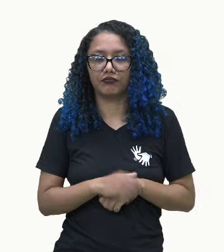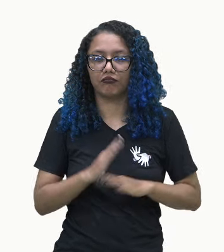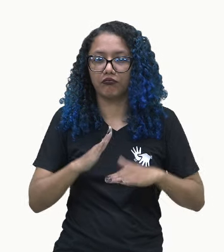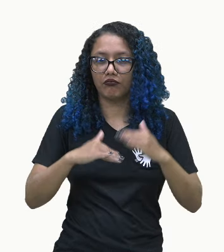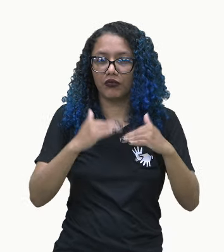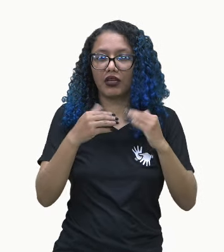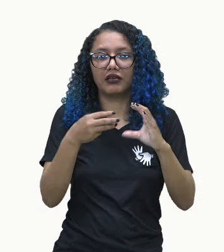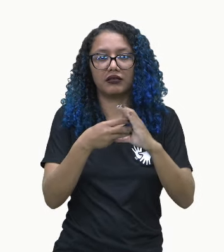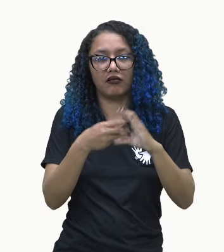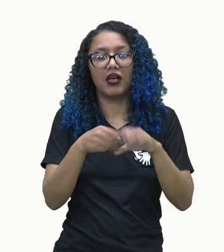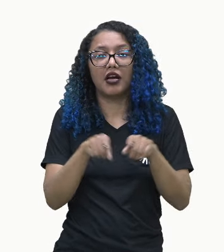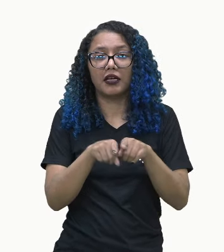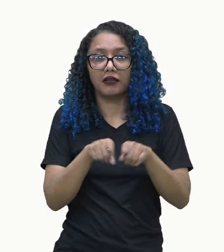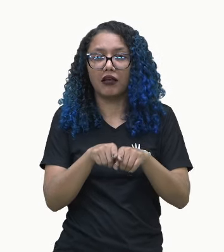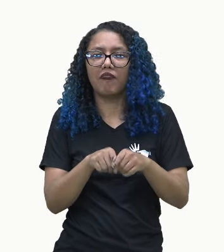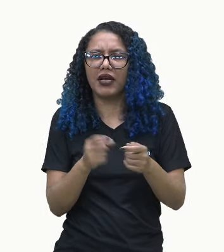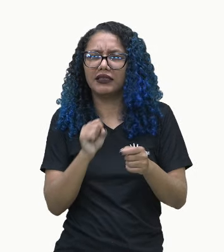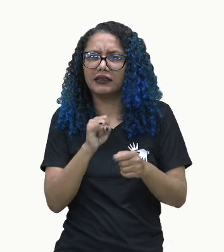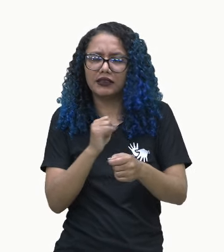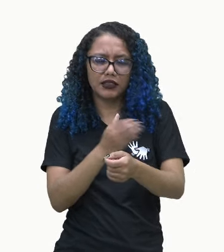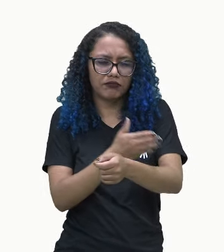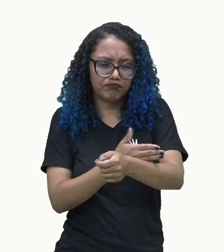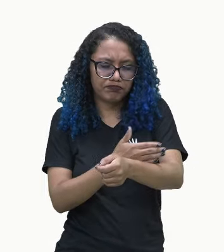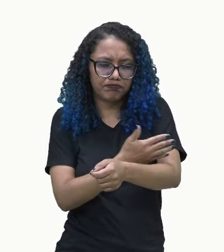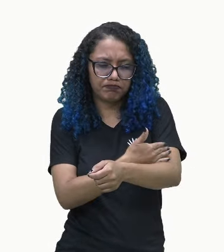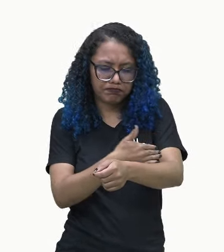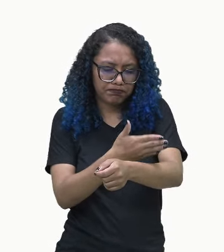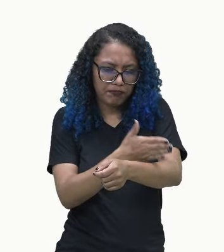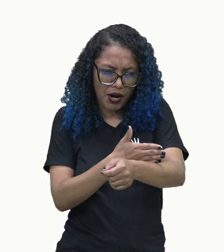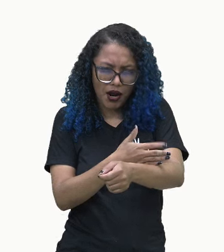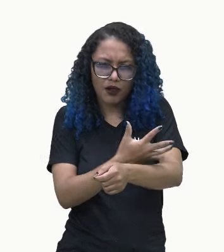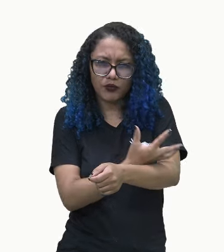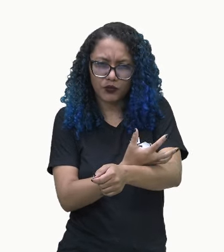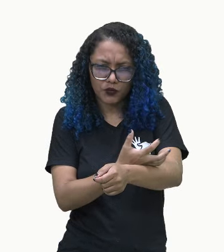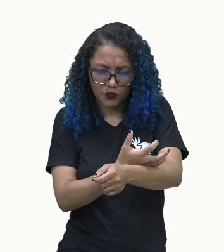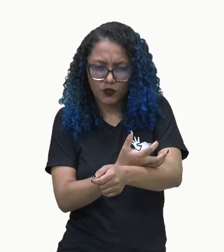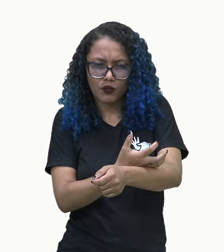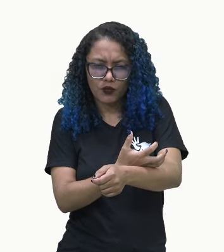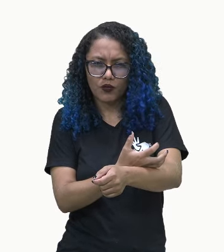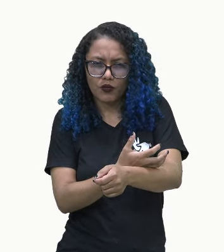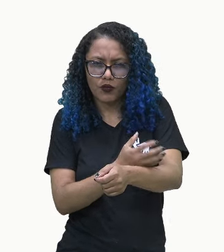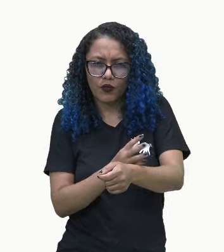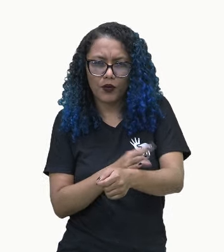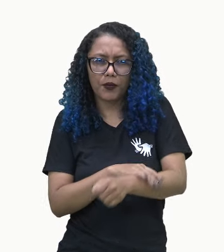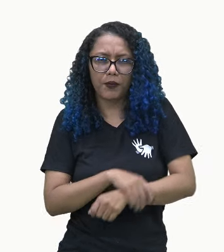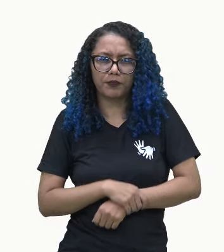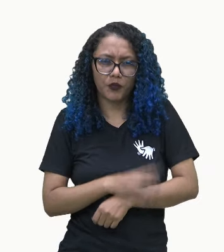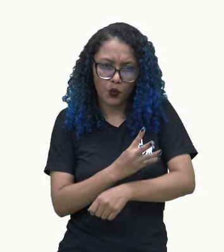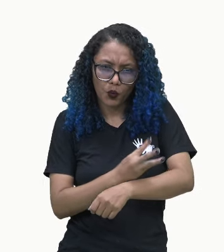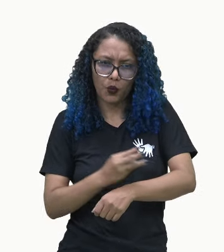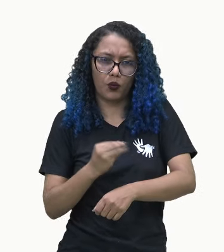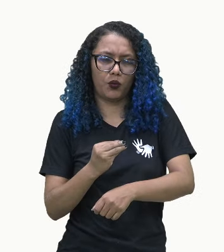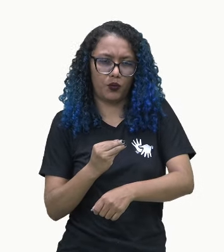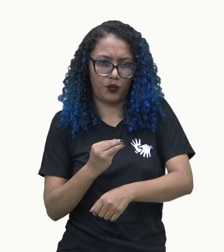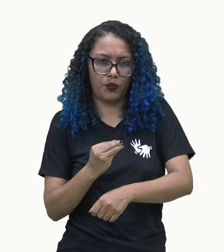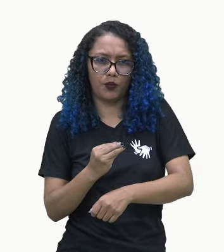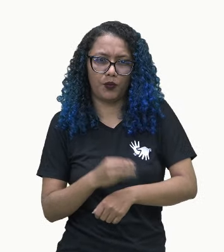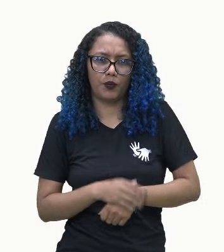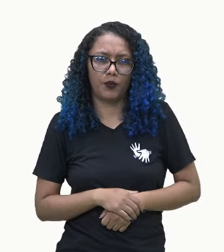de cicatrização dos tecidos. Então, nós temos como fontes dessa vitamina